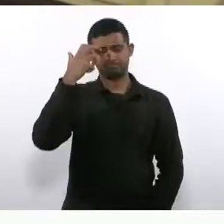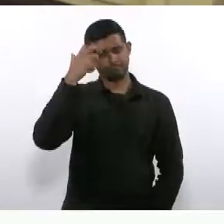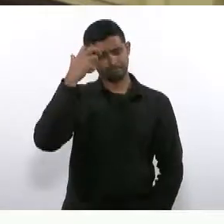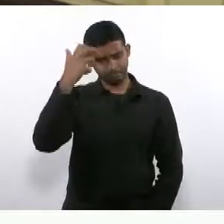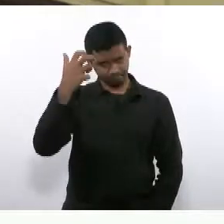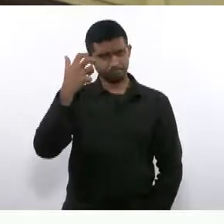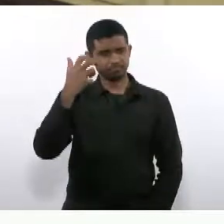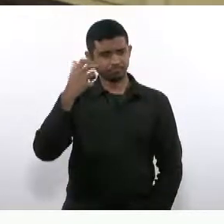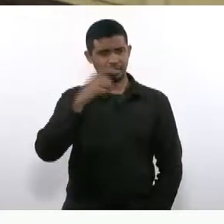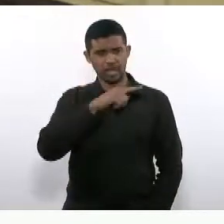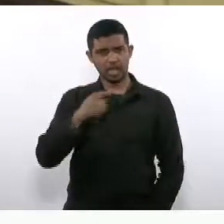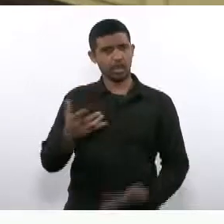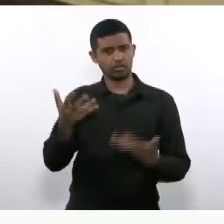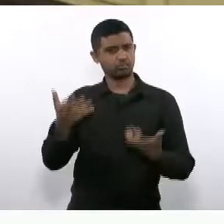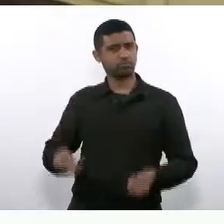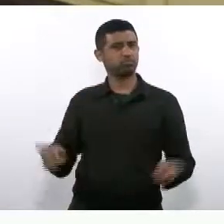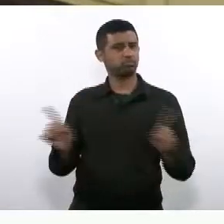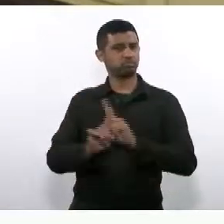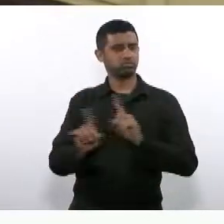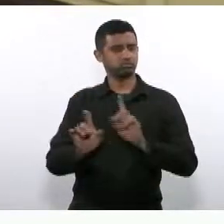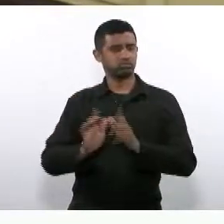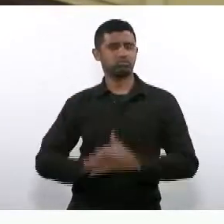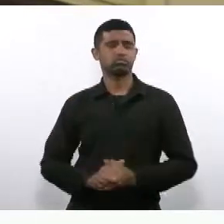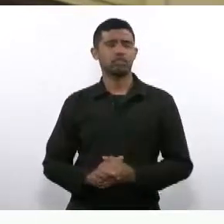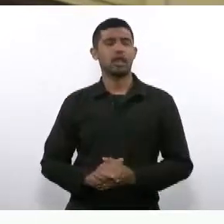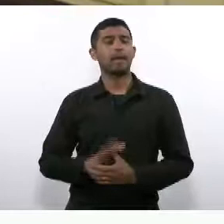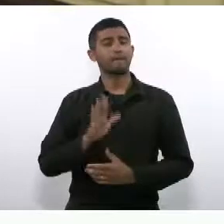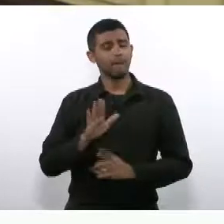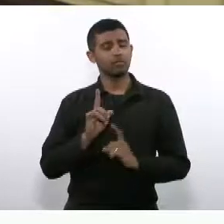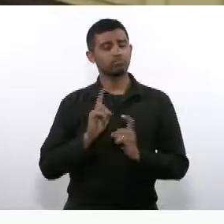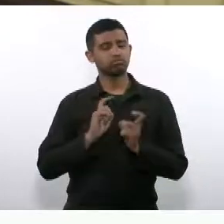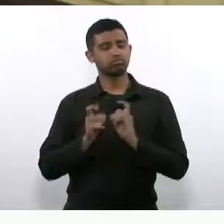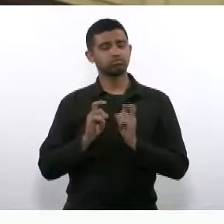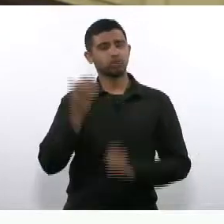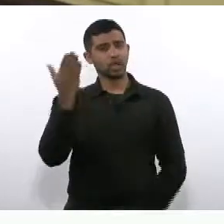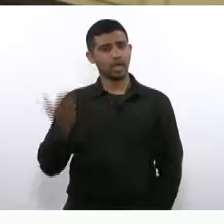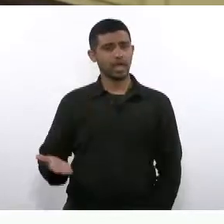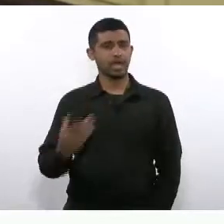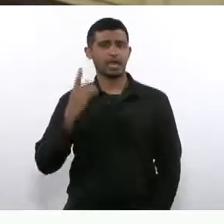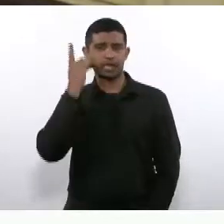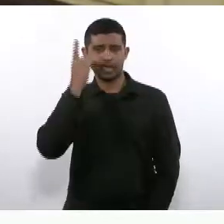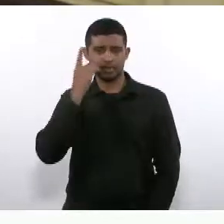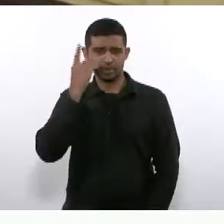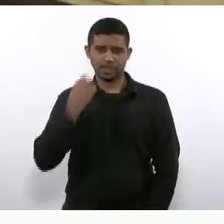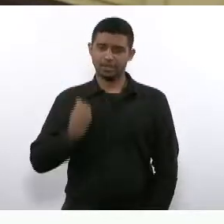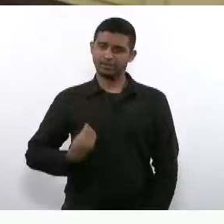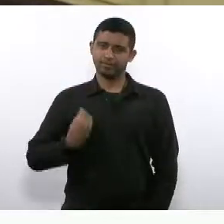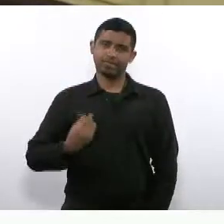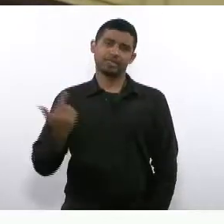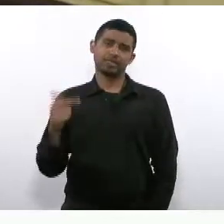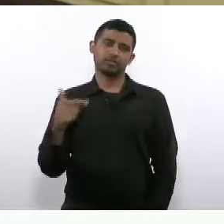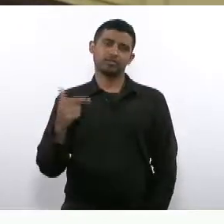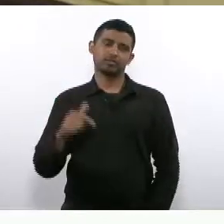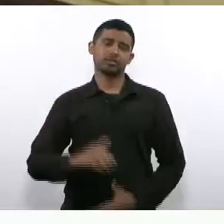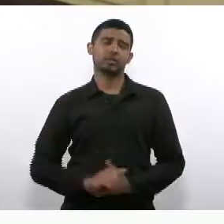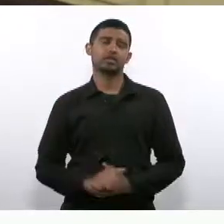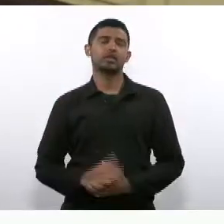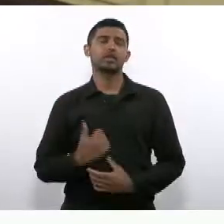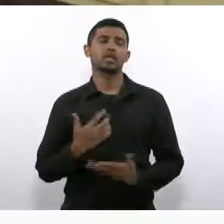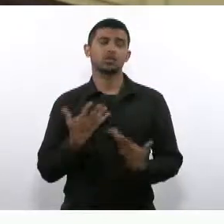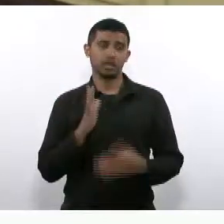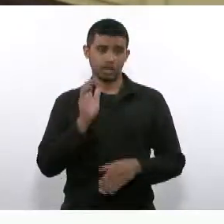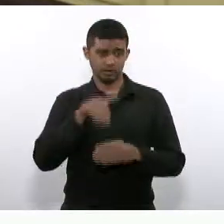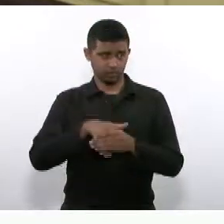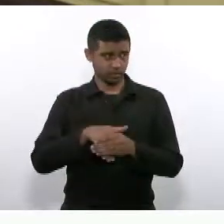não incorporou. Considerando que o deputado Chicão Bulhões não está presente, eu queria colocar em